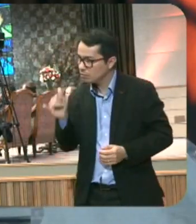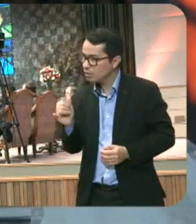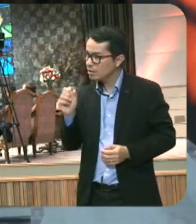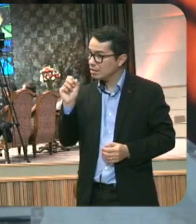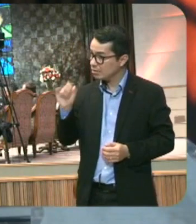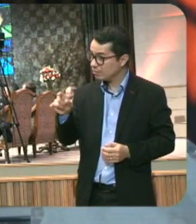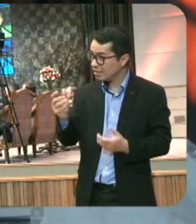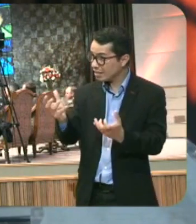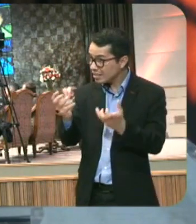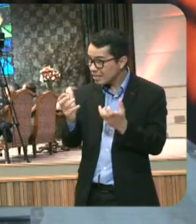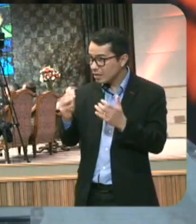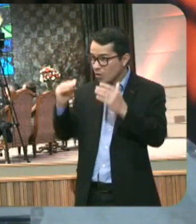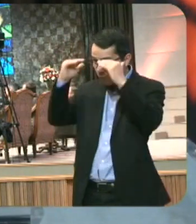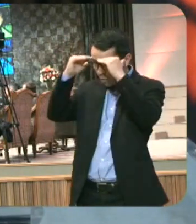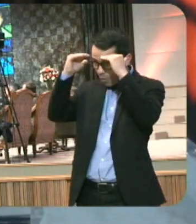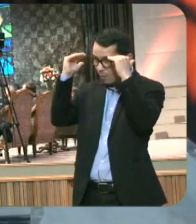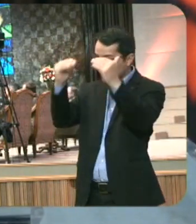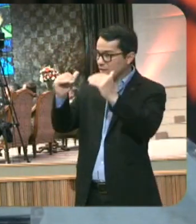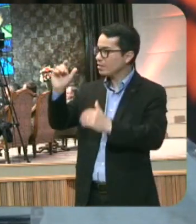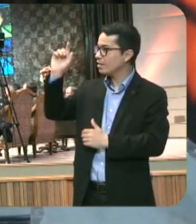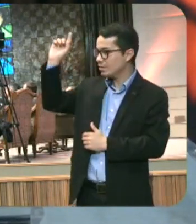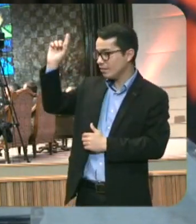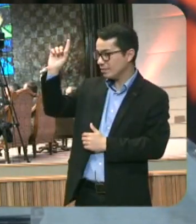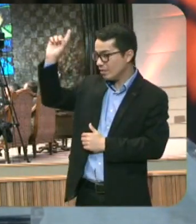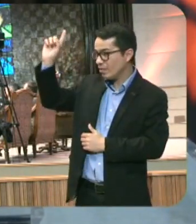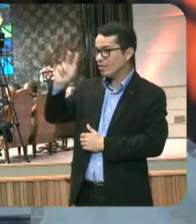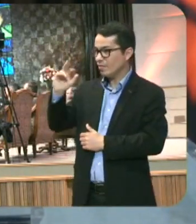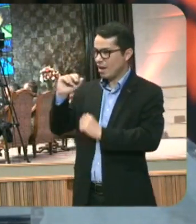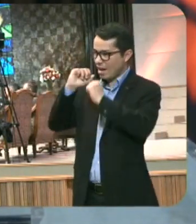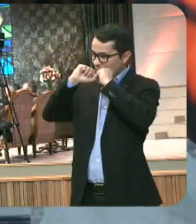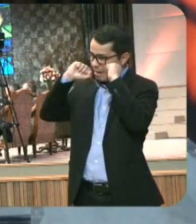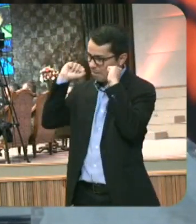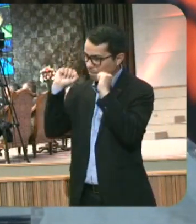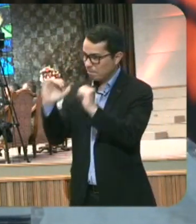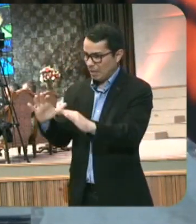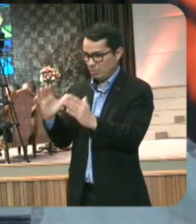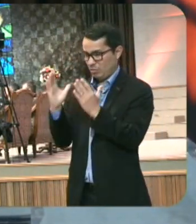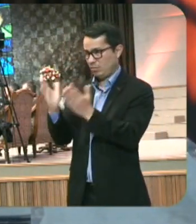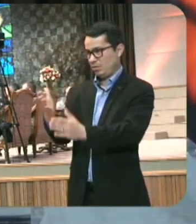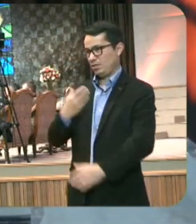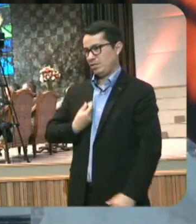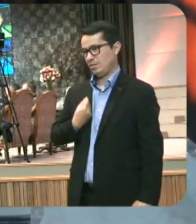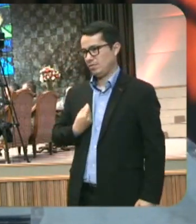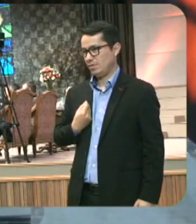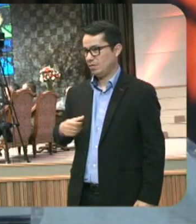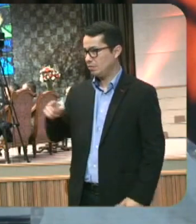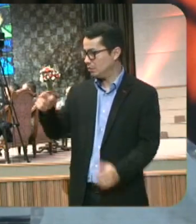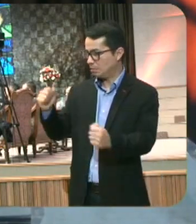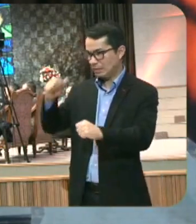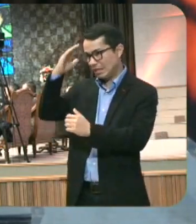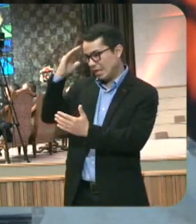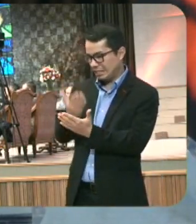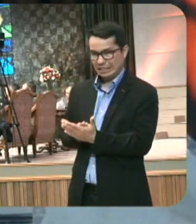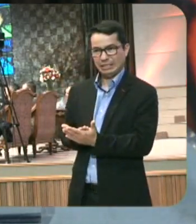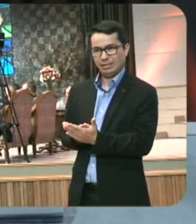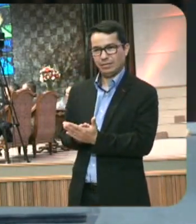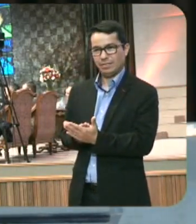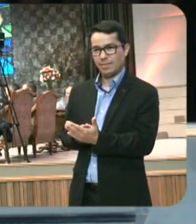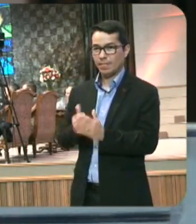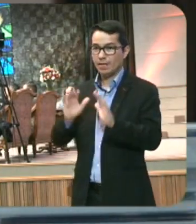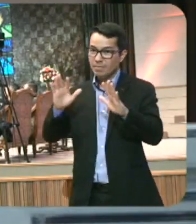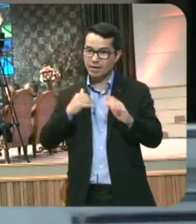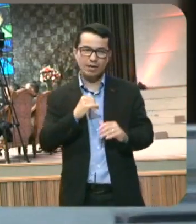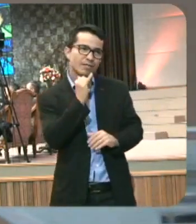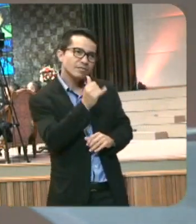que Deus te manda, Ele vai te sustentar e vai te abençoar. Você tem que crer. De outro lado eu dizia para